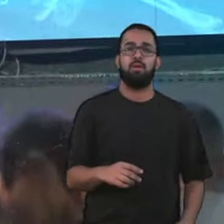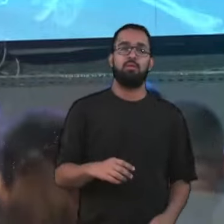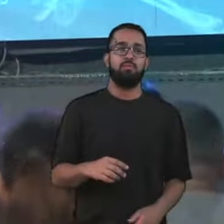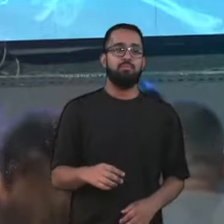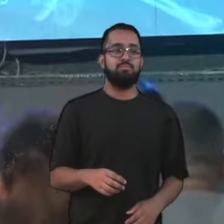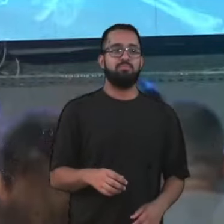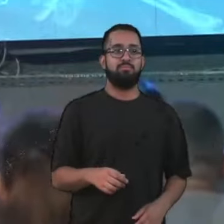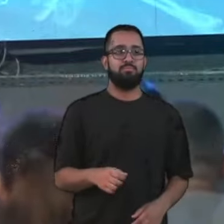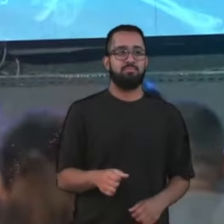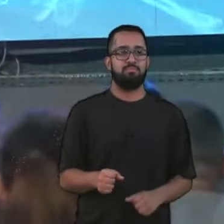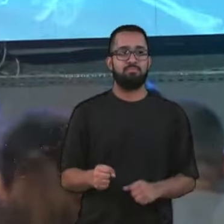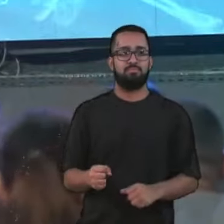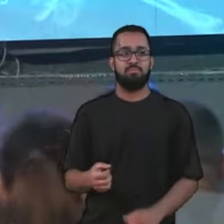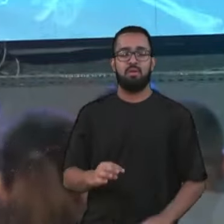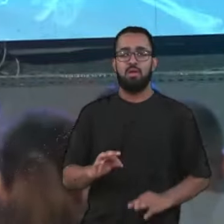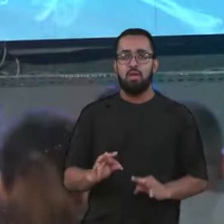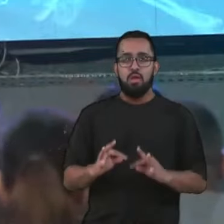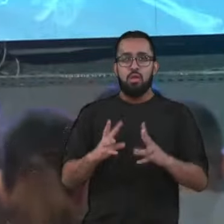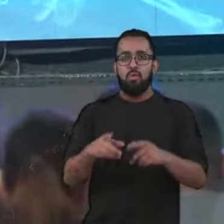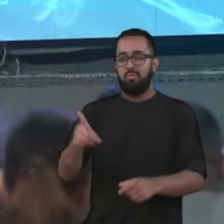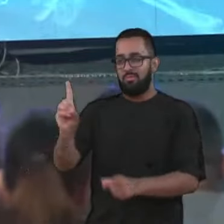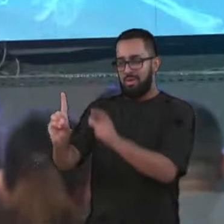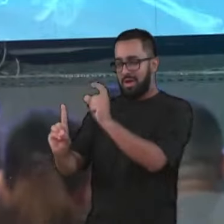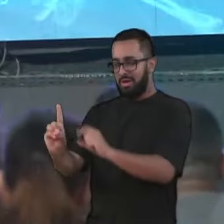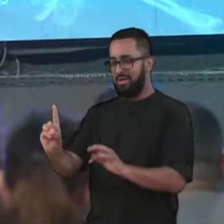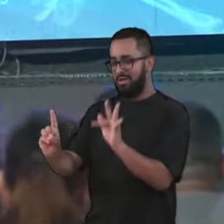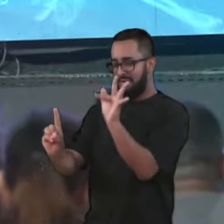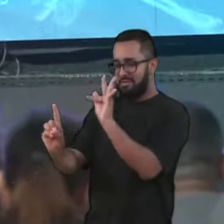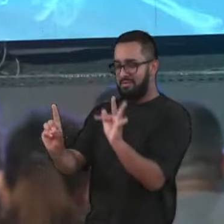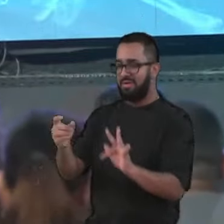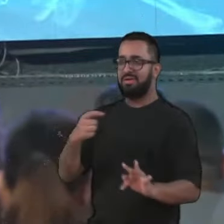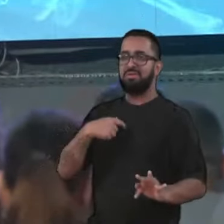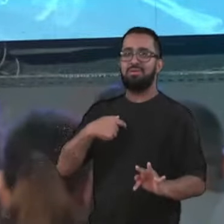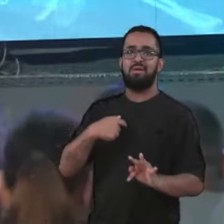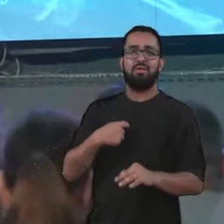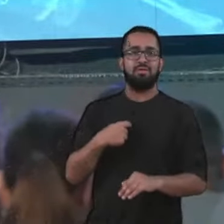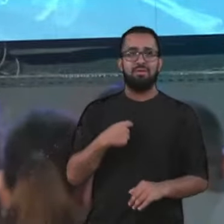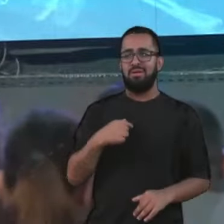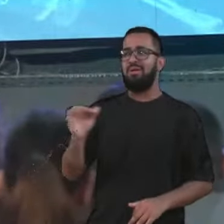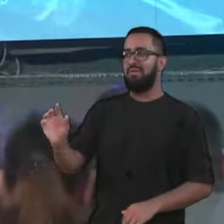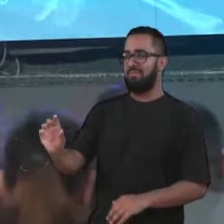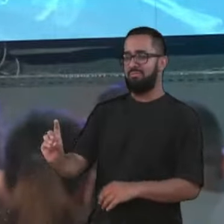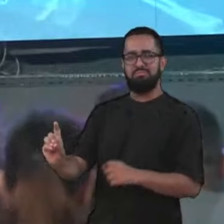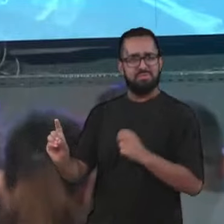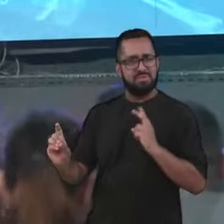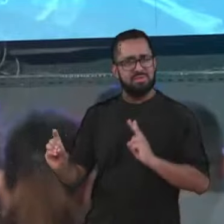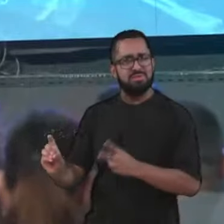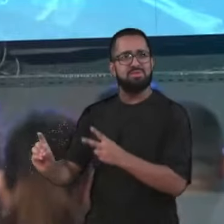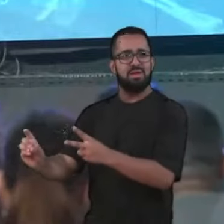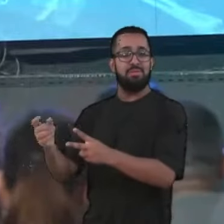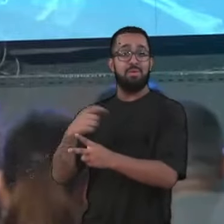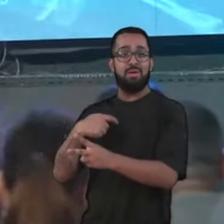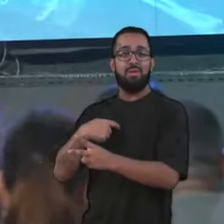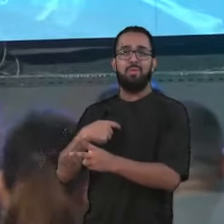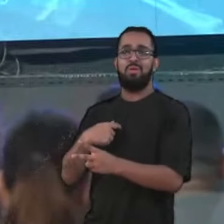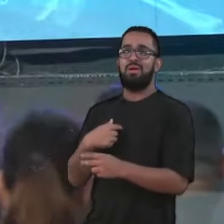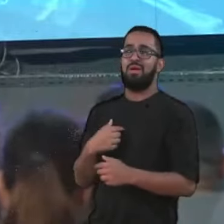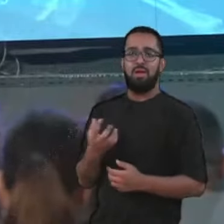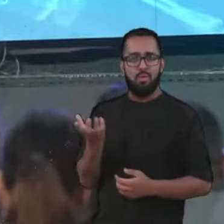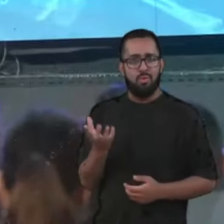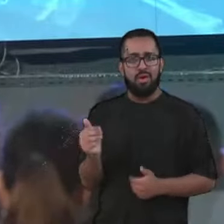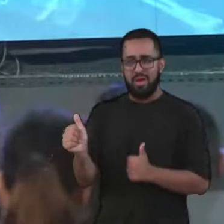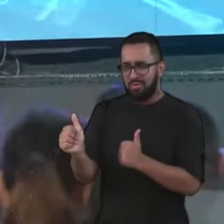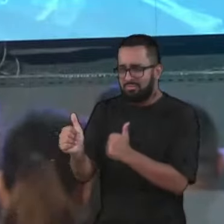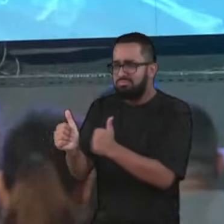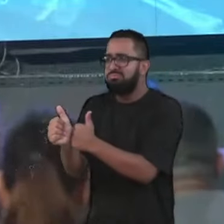cresce. Quem está perto dela melhora. Vou fazer essa pergunta para você: quem é que está melhorando por andar com você? Quem